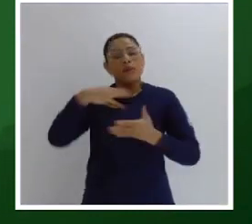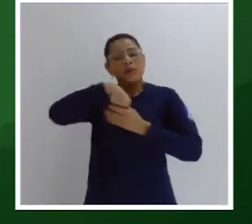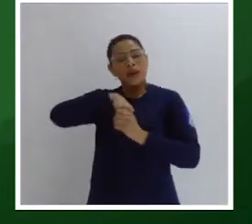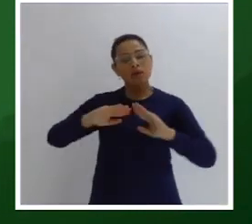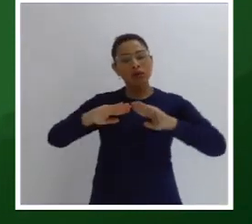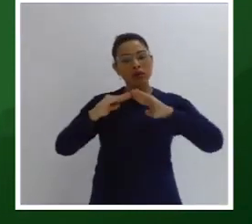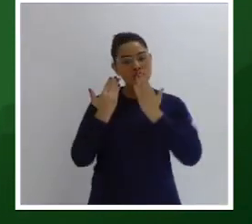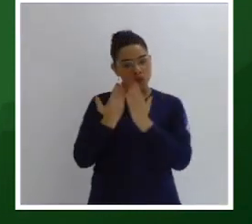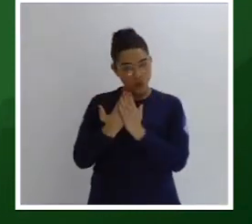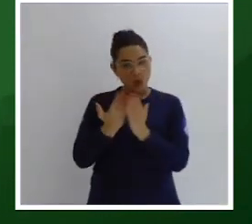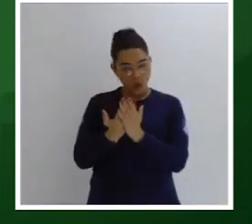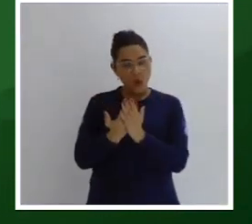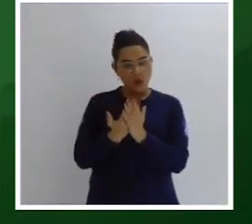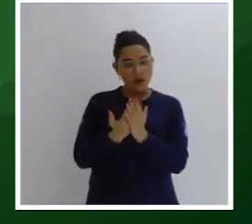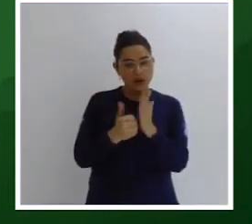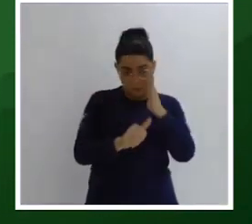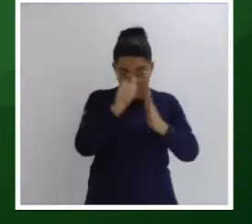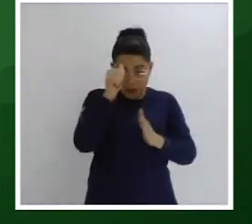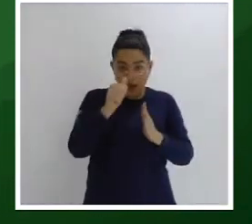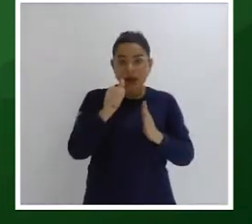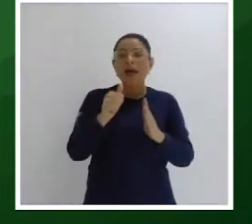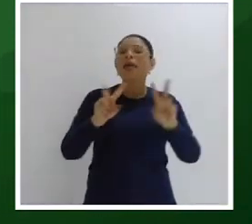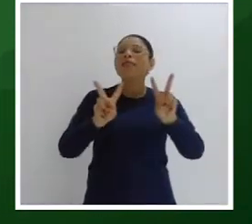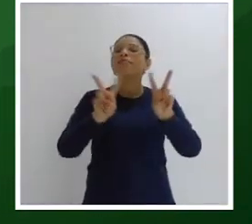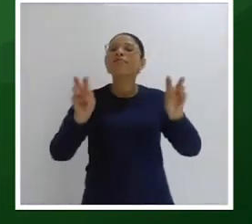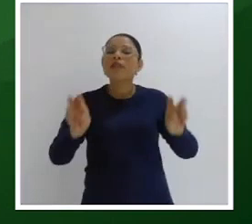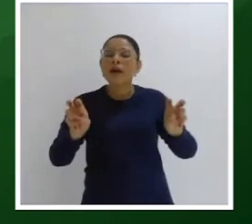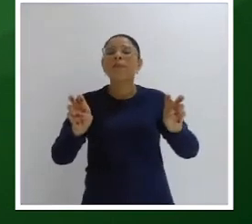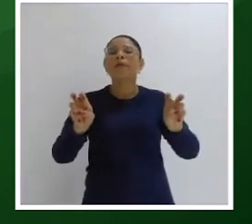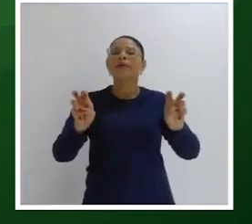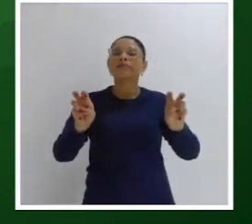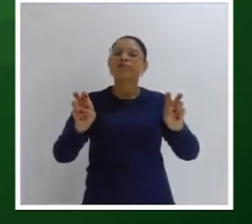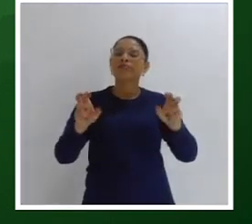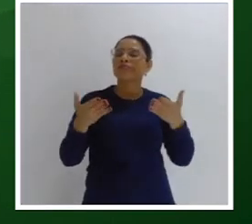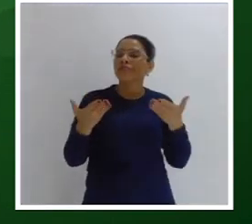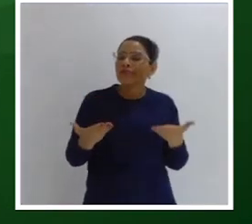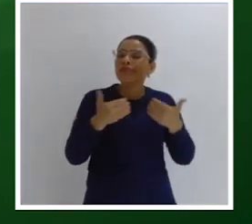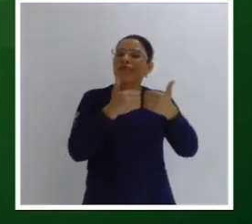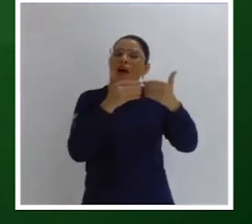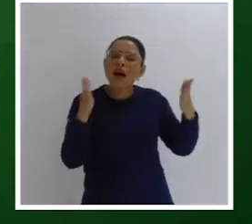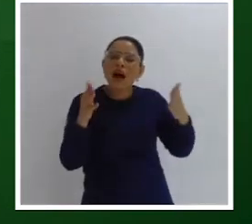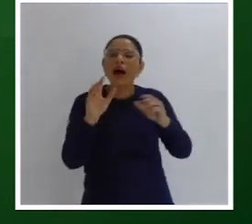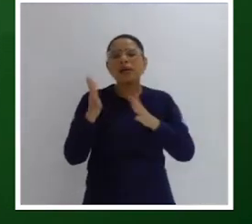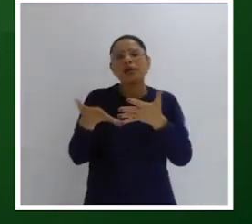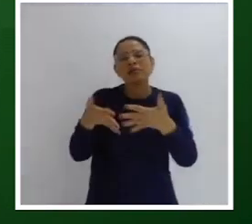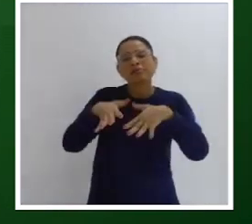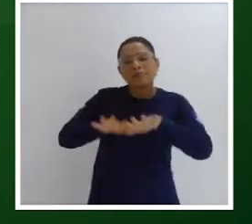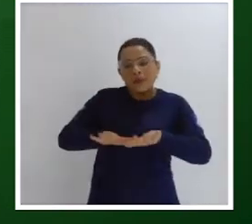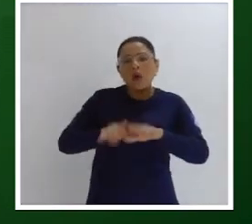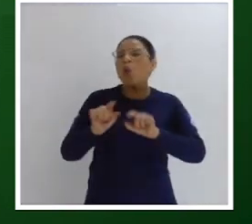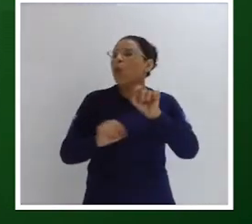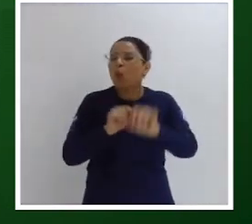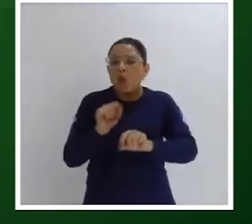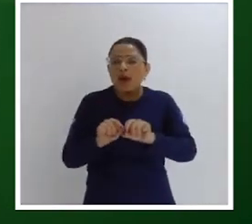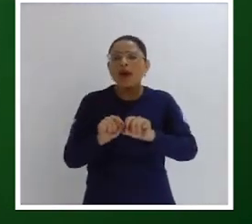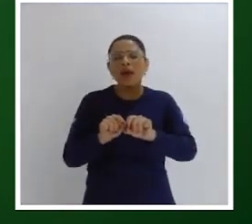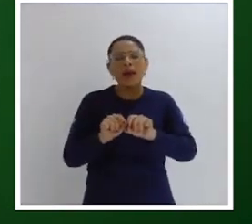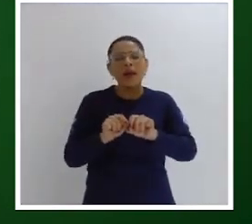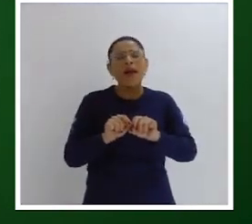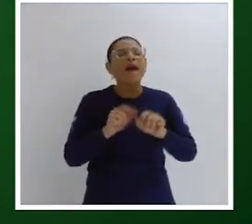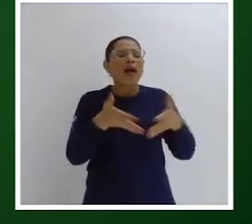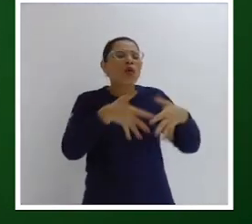pilotos trabalhou-se temas abrangentes Né desde inclusão que é quem cabe na inclusão